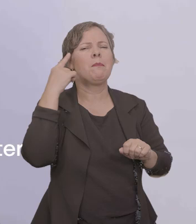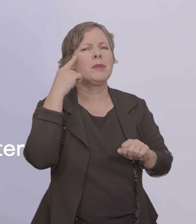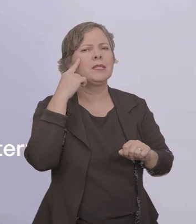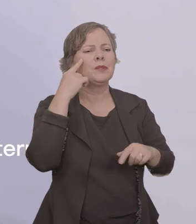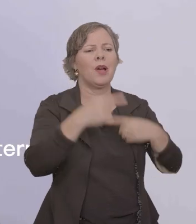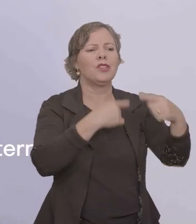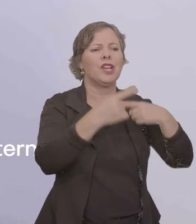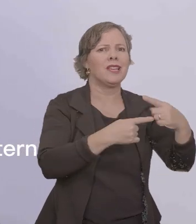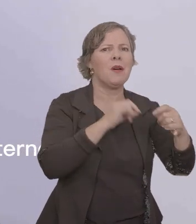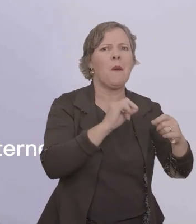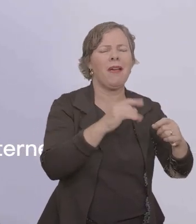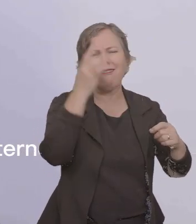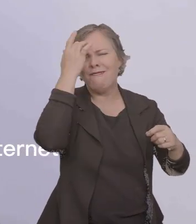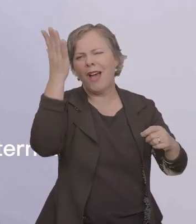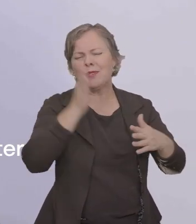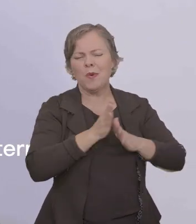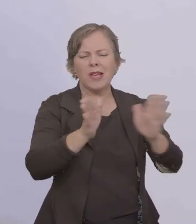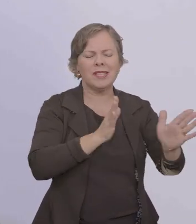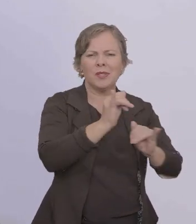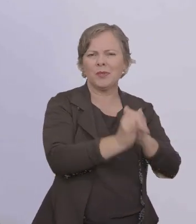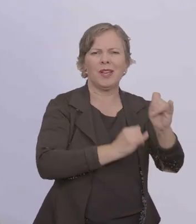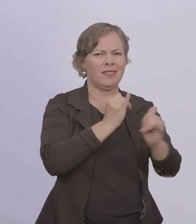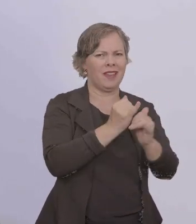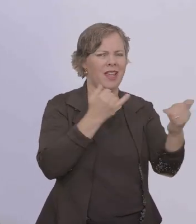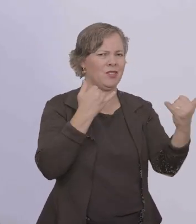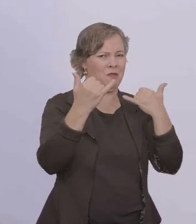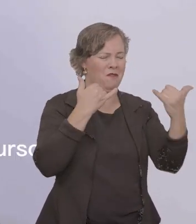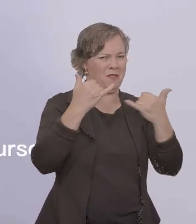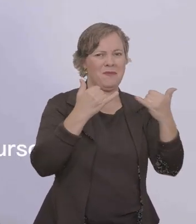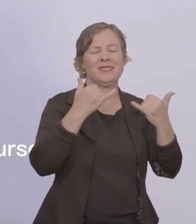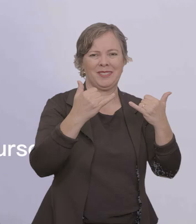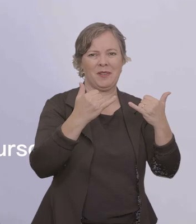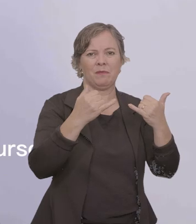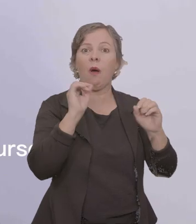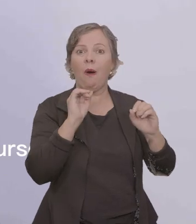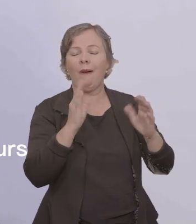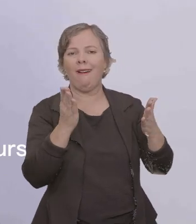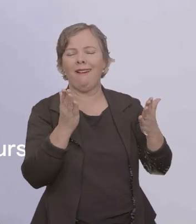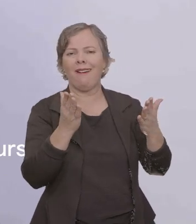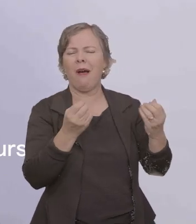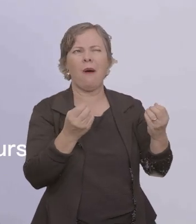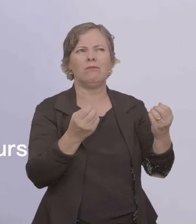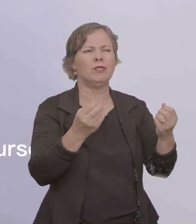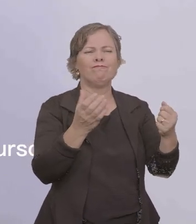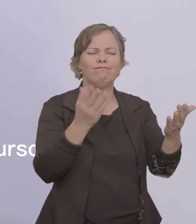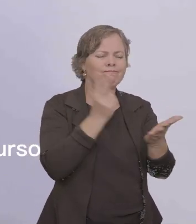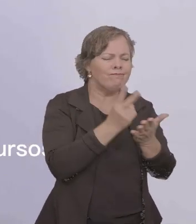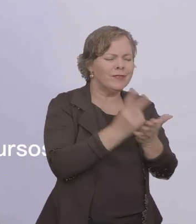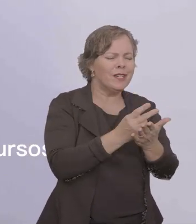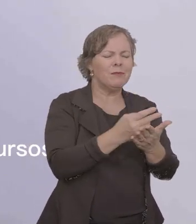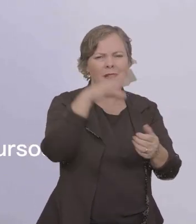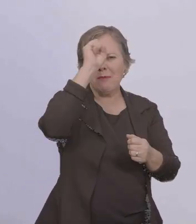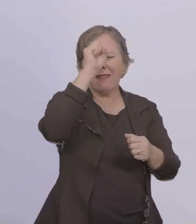consideração a geração, é o fácil acesso à internet, à informação. Então, investir aí em um aprendizado contínuo,